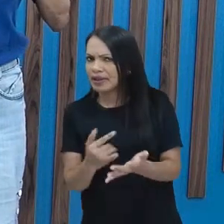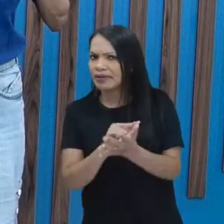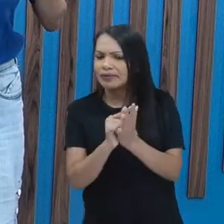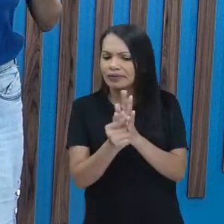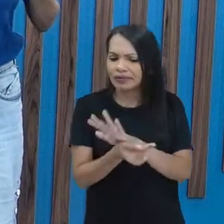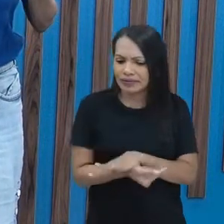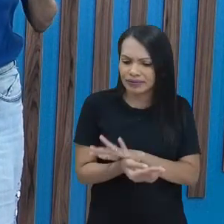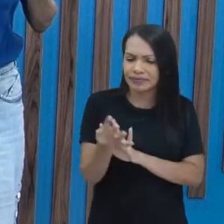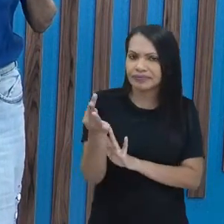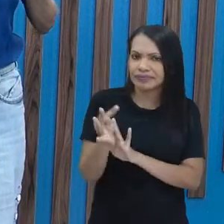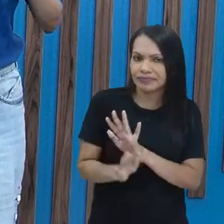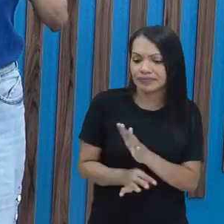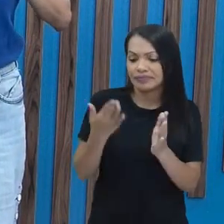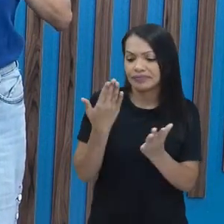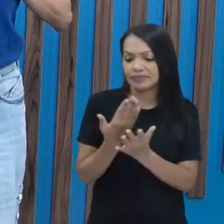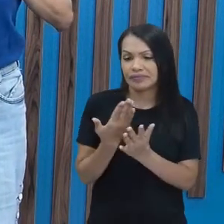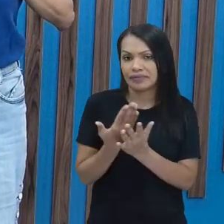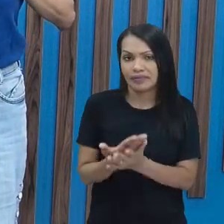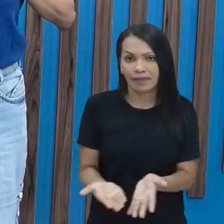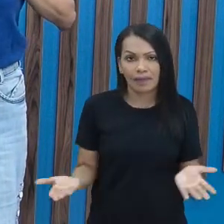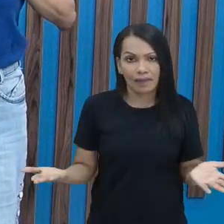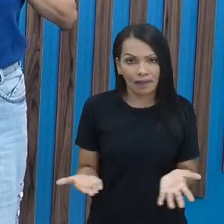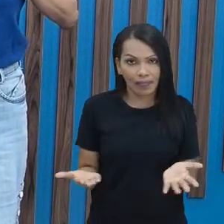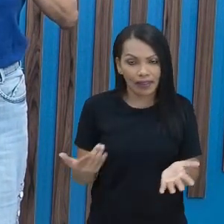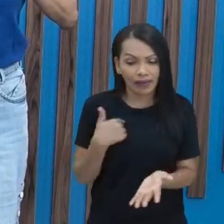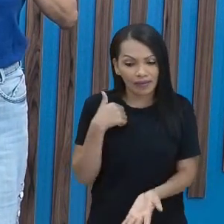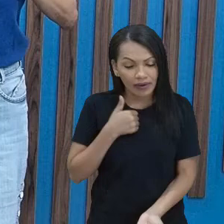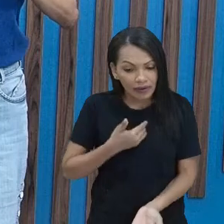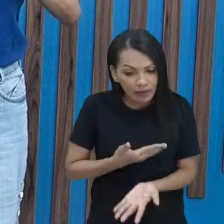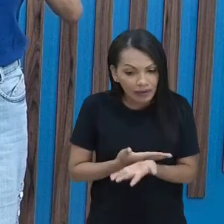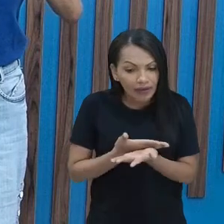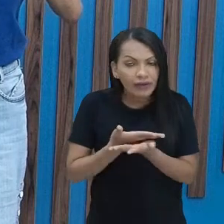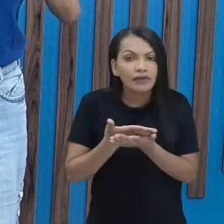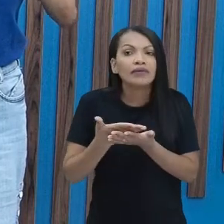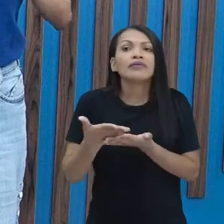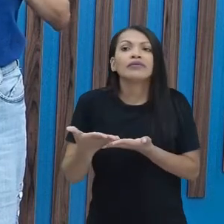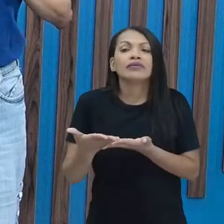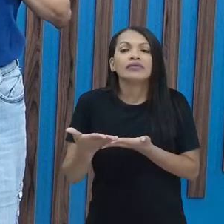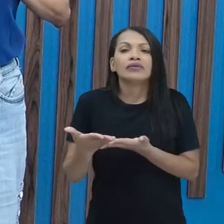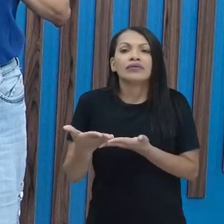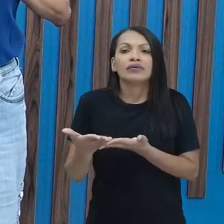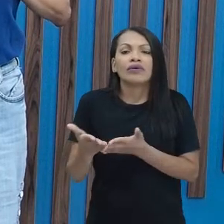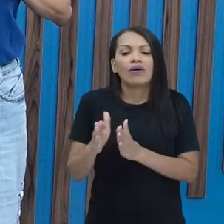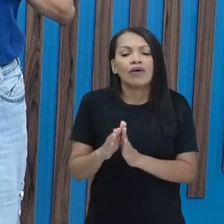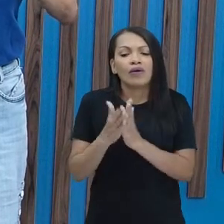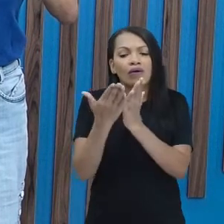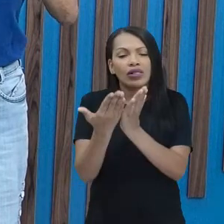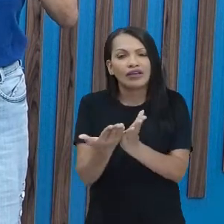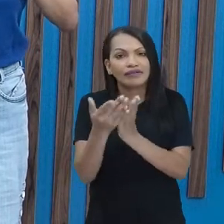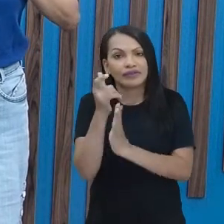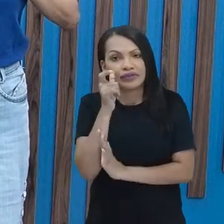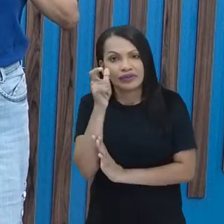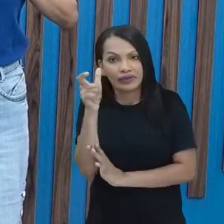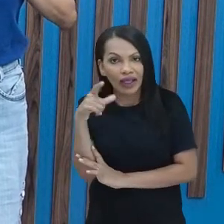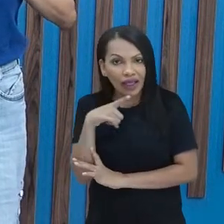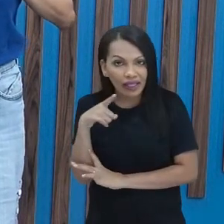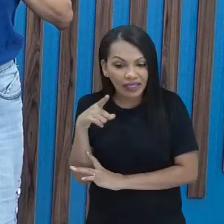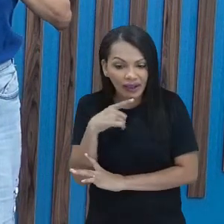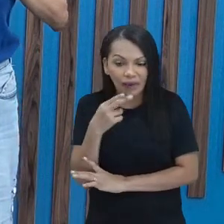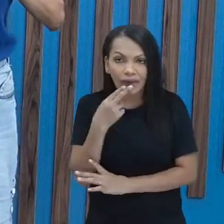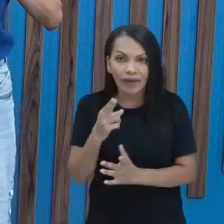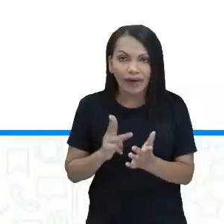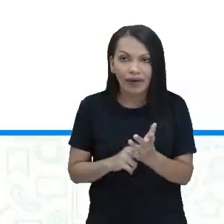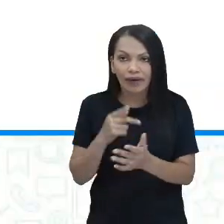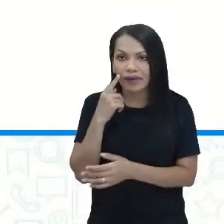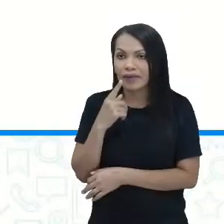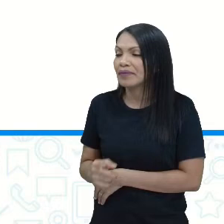vai estudar hoje, mas eu vou começar com um livrinho bem interessante que tem uma cartinha.